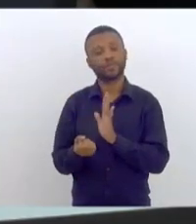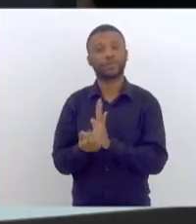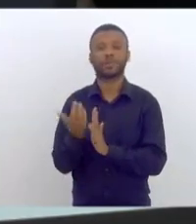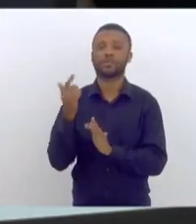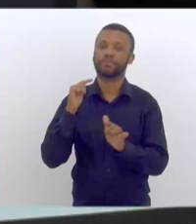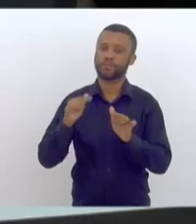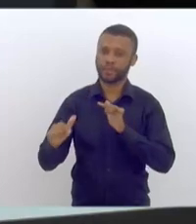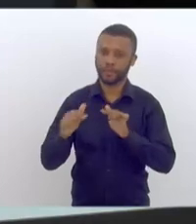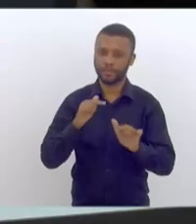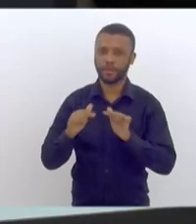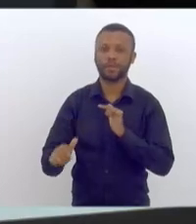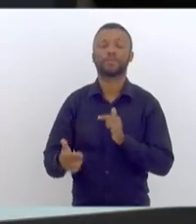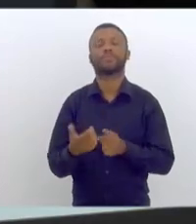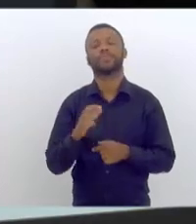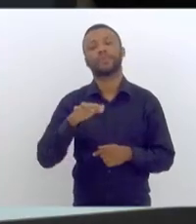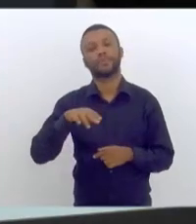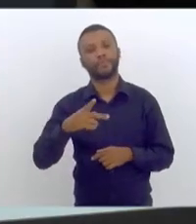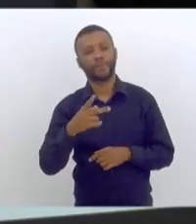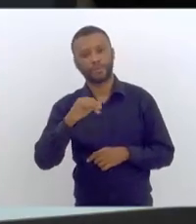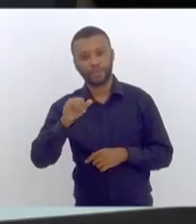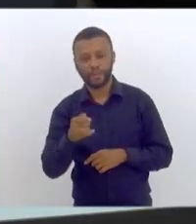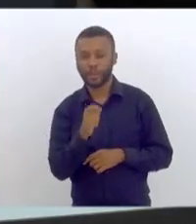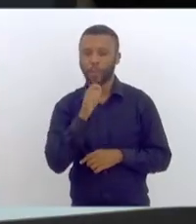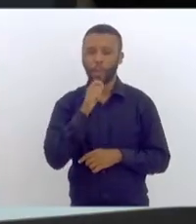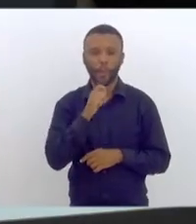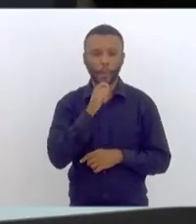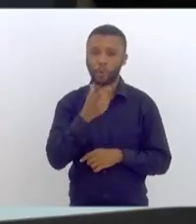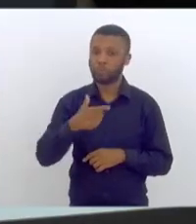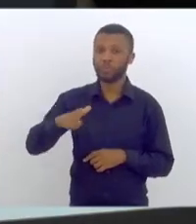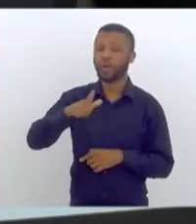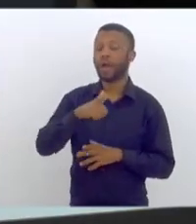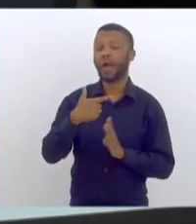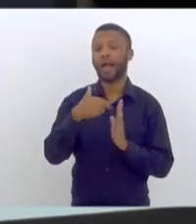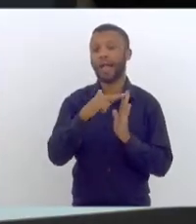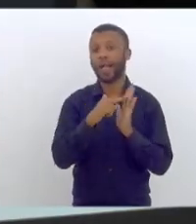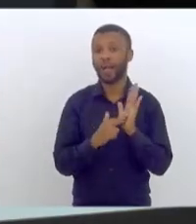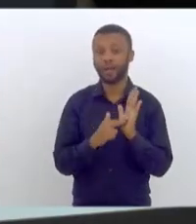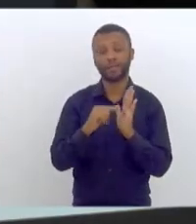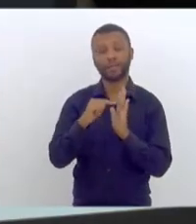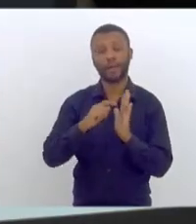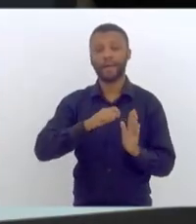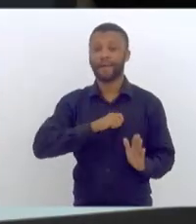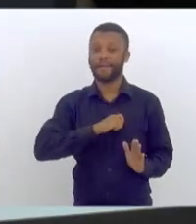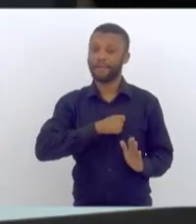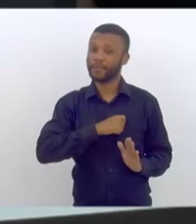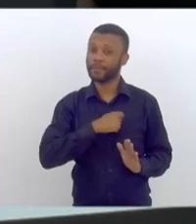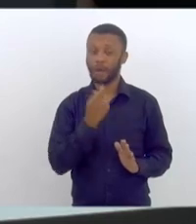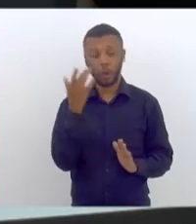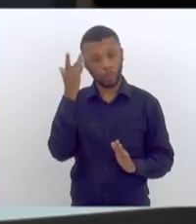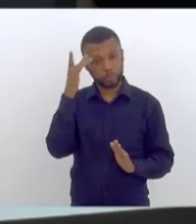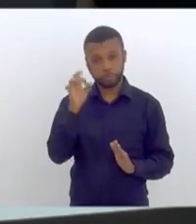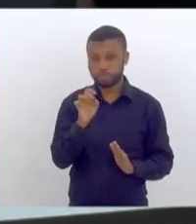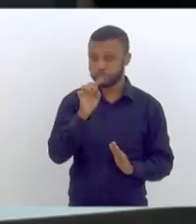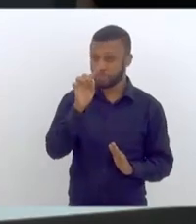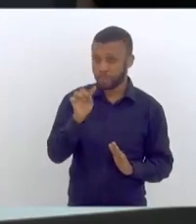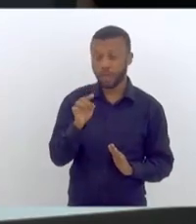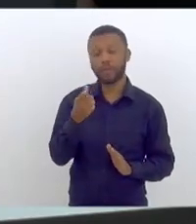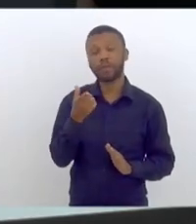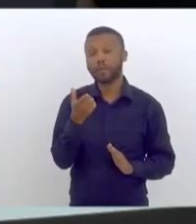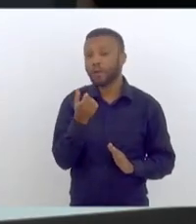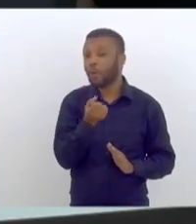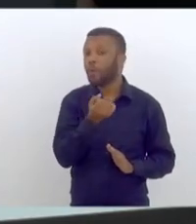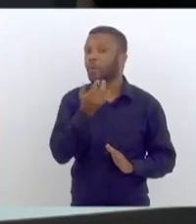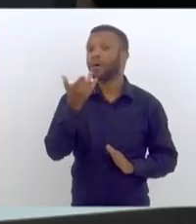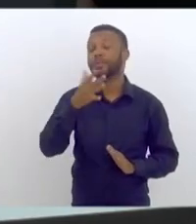cnpjs que não ficaram inativos de repente regularidade fiscal não sei né quantas gerações de